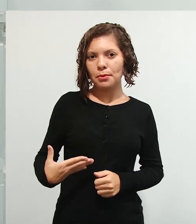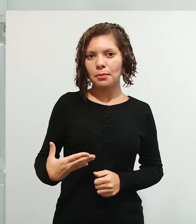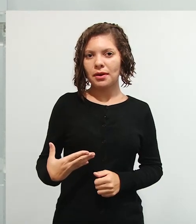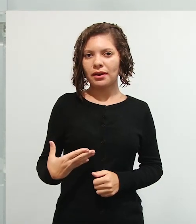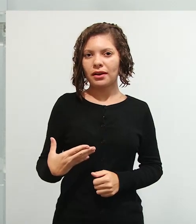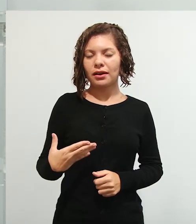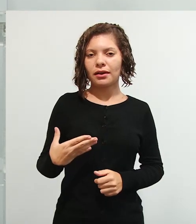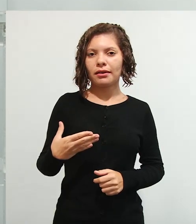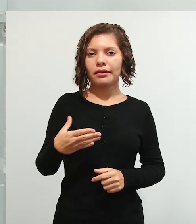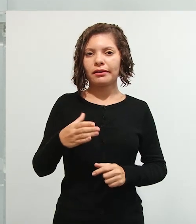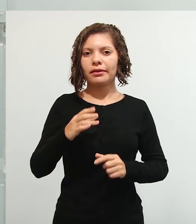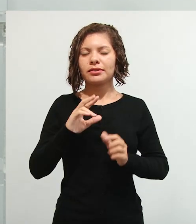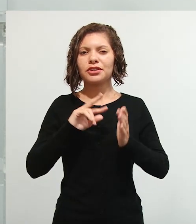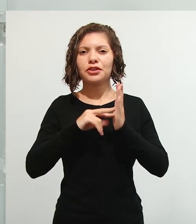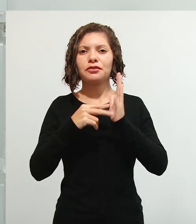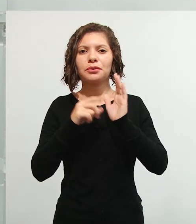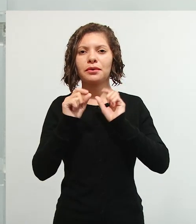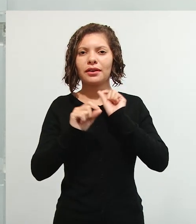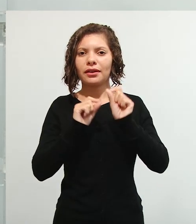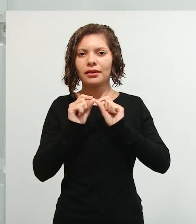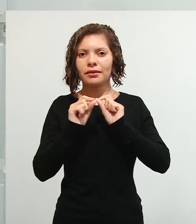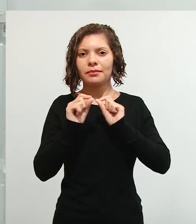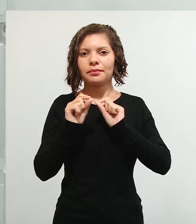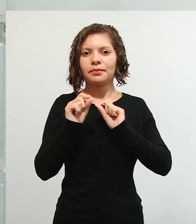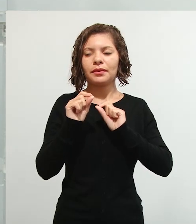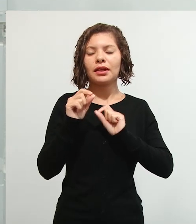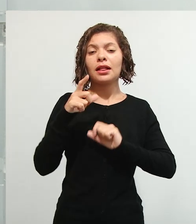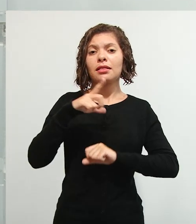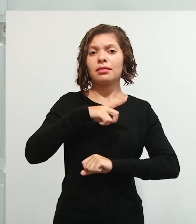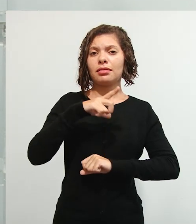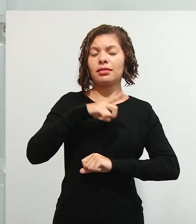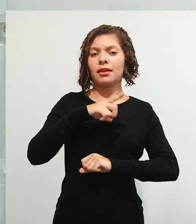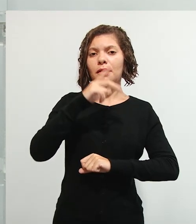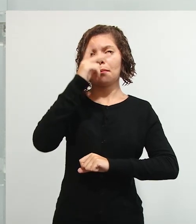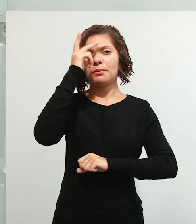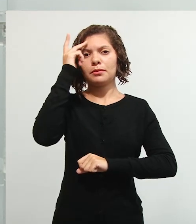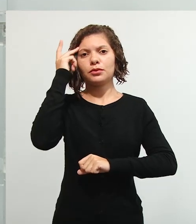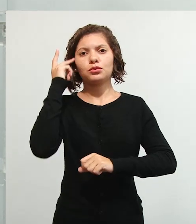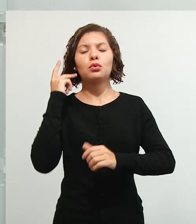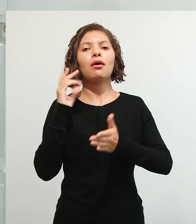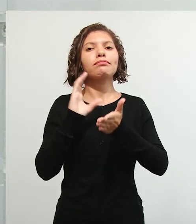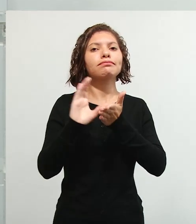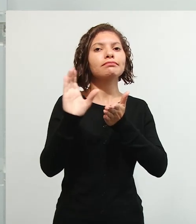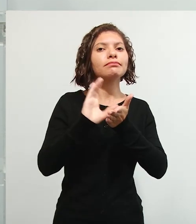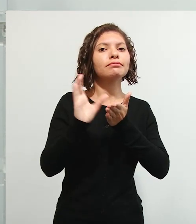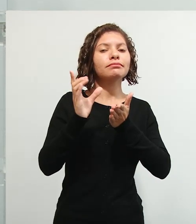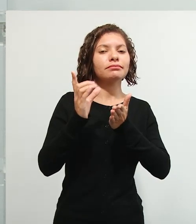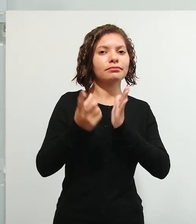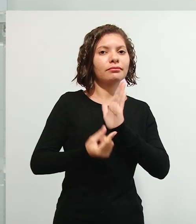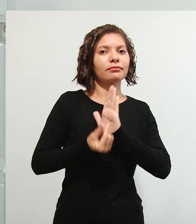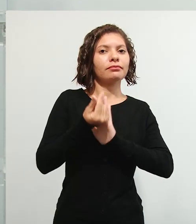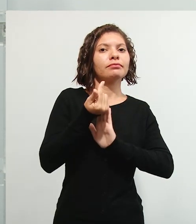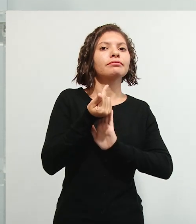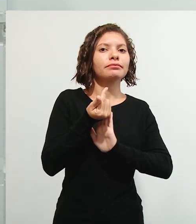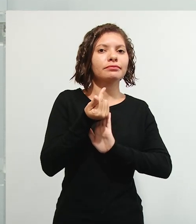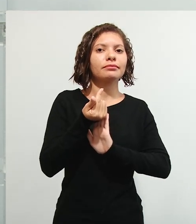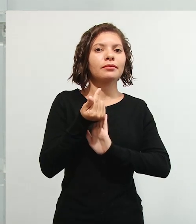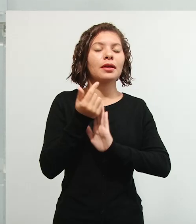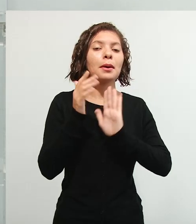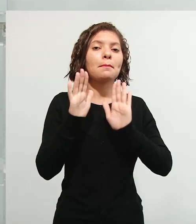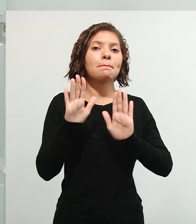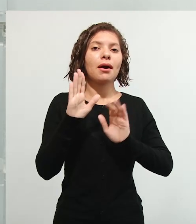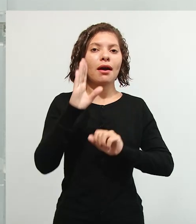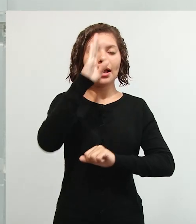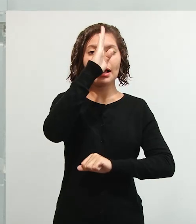que não tem alguém que financie, né? O financiamento é dado pelo povo brasileiro. Então, pública, ela é de